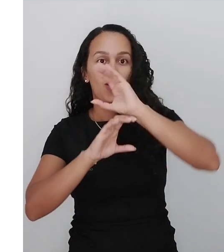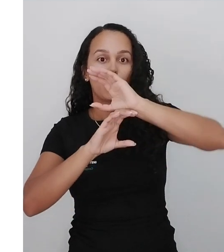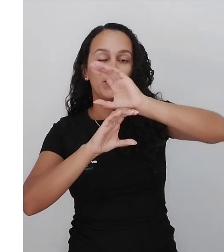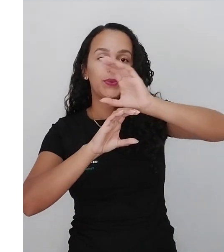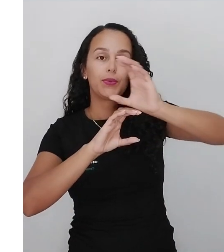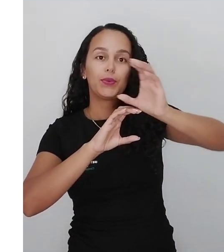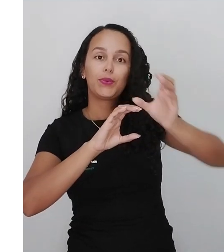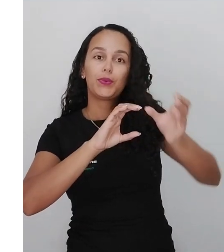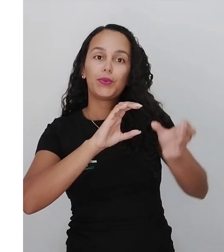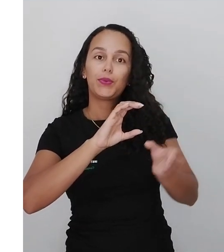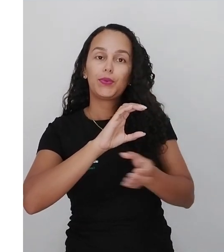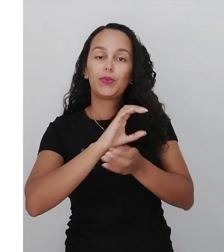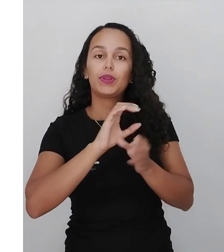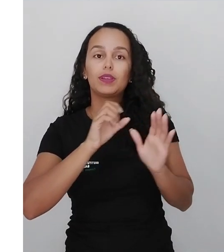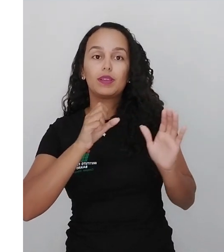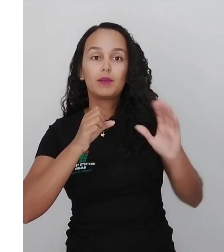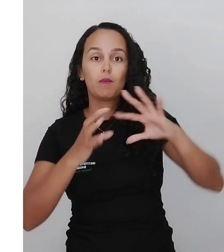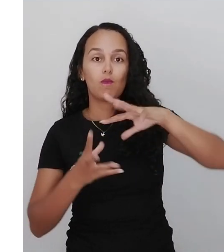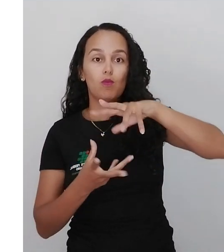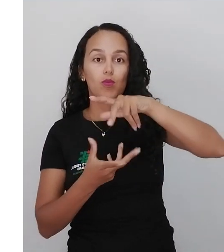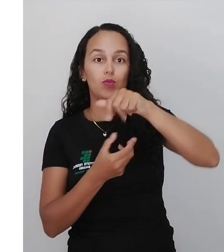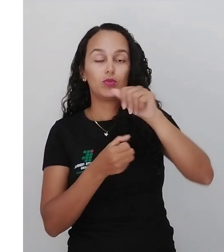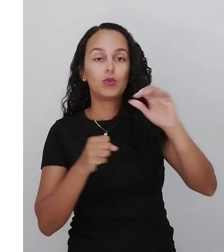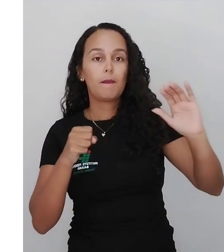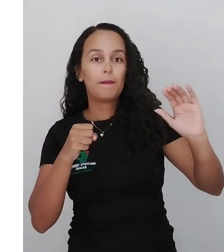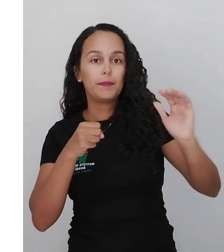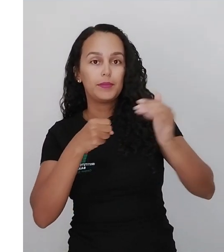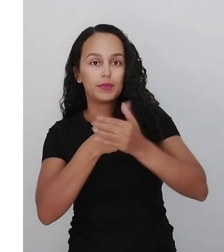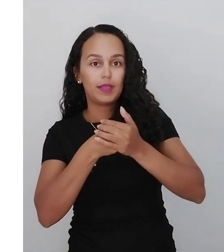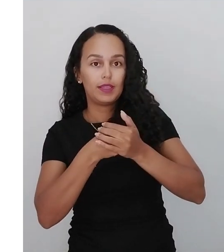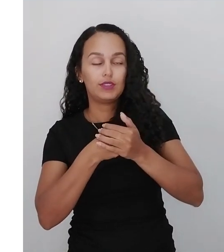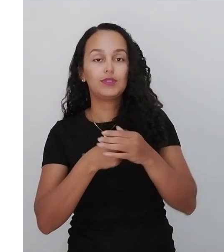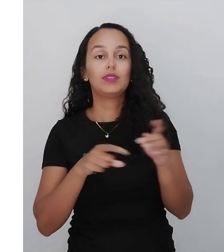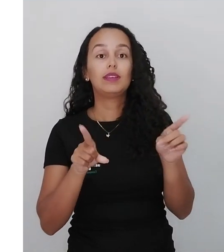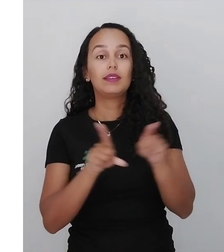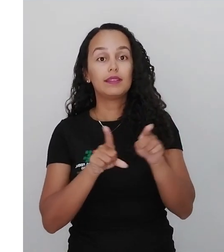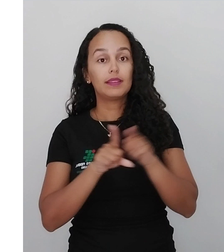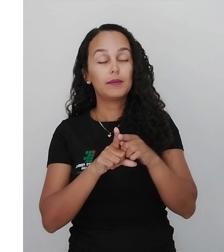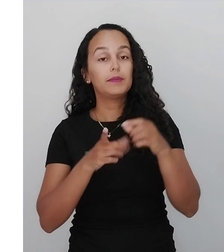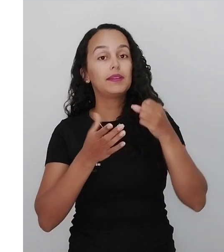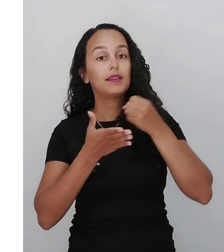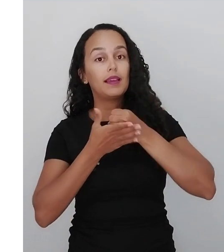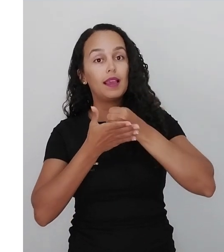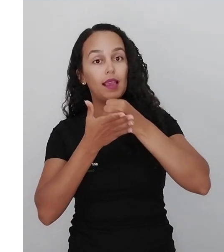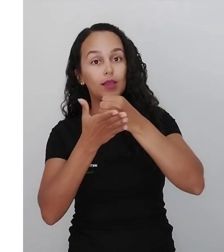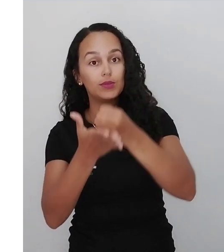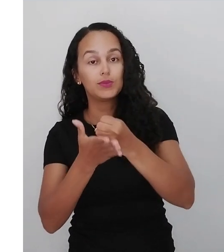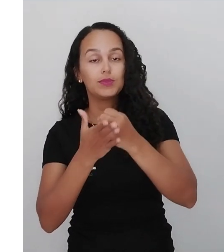na manutenção da temperatura na faixa em que nós estamos adaptados.